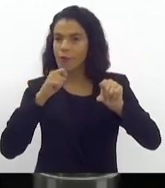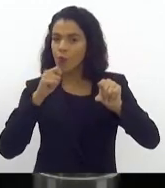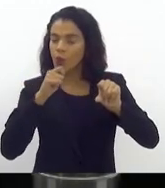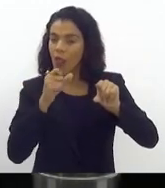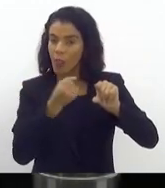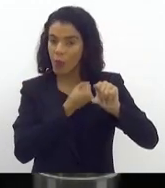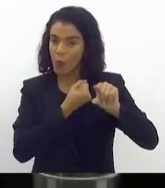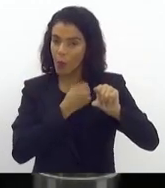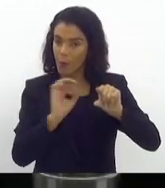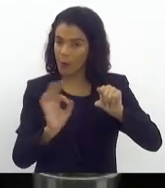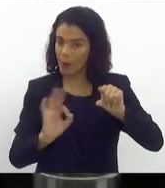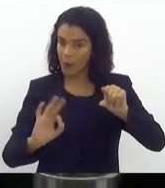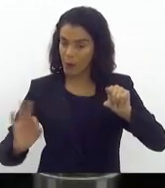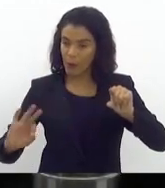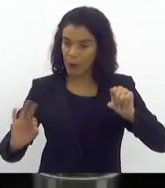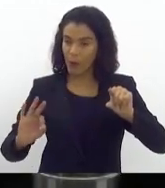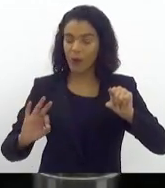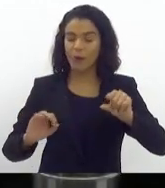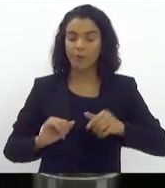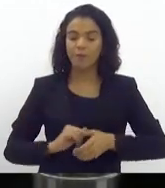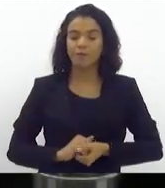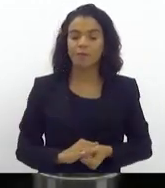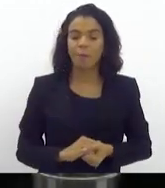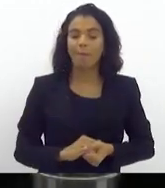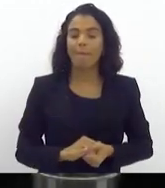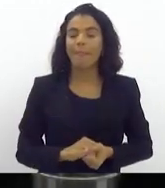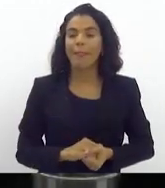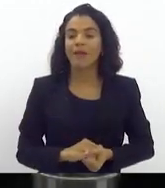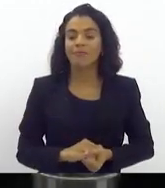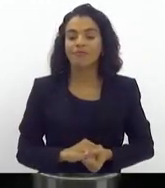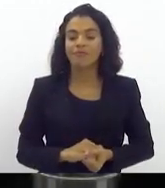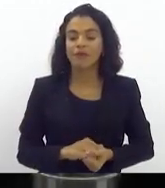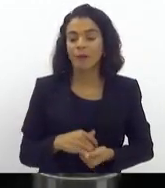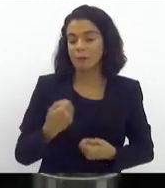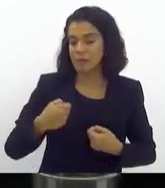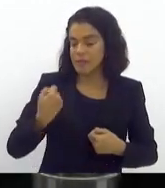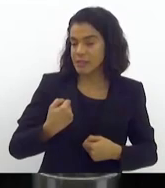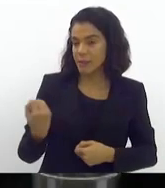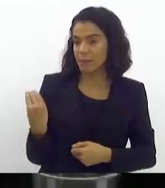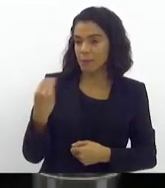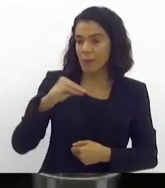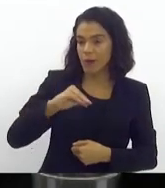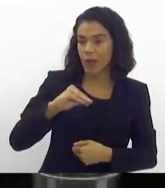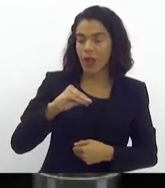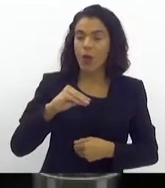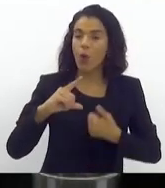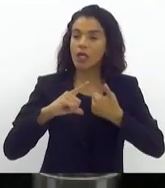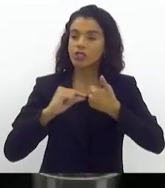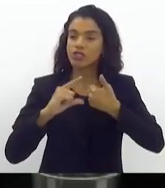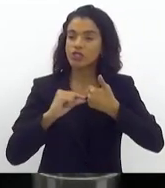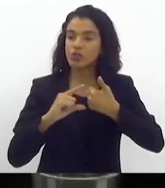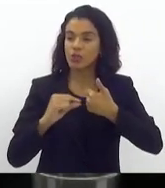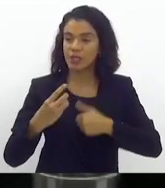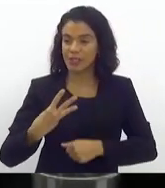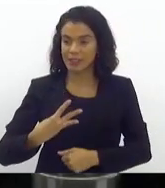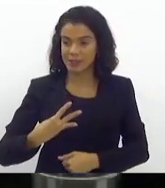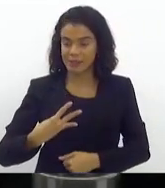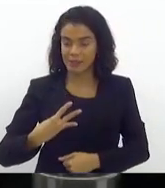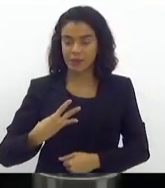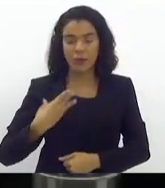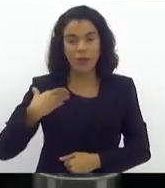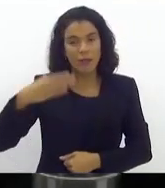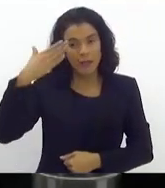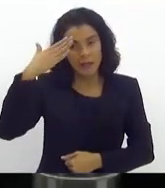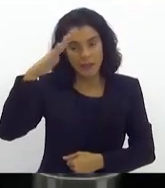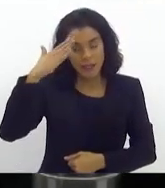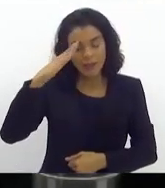numerado, né, mas seria o parágrafo único, por hora, precisa numerá-lo, ao artigo 3º. Entende-se por